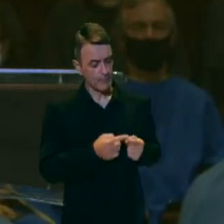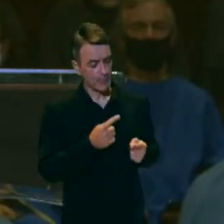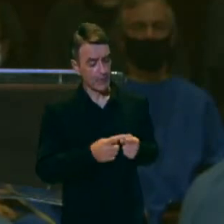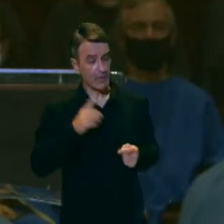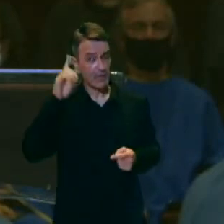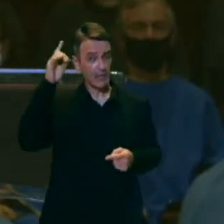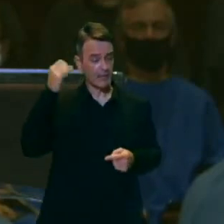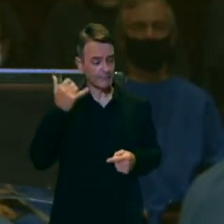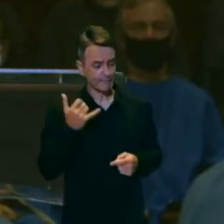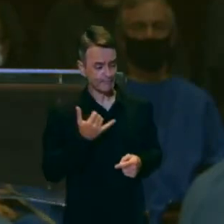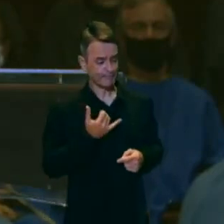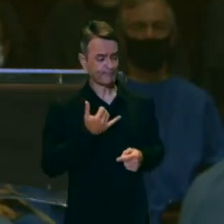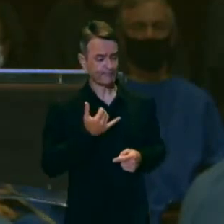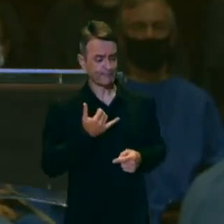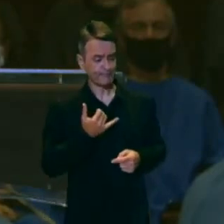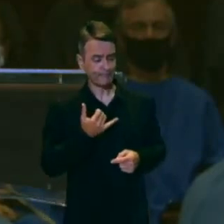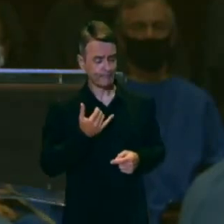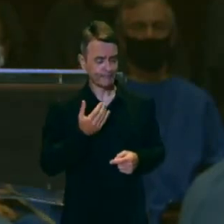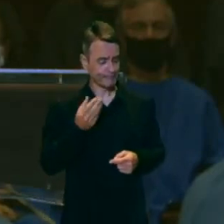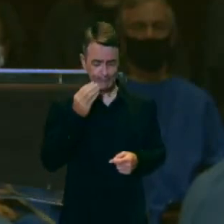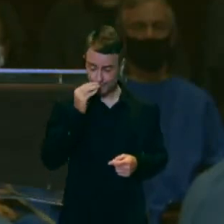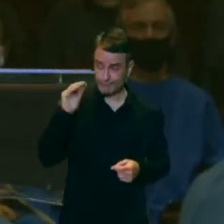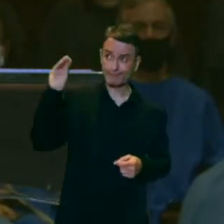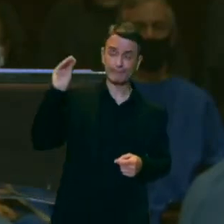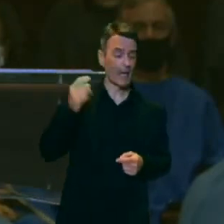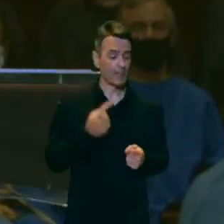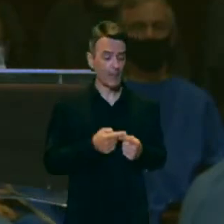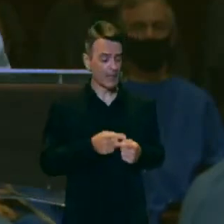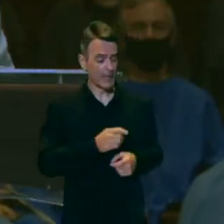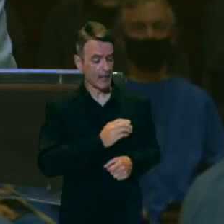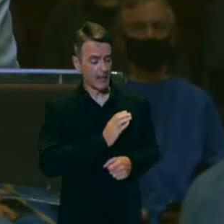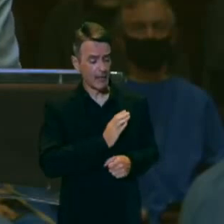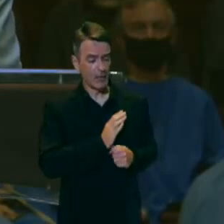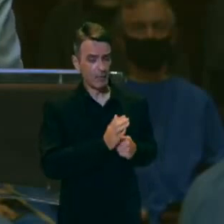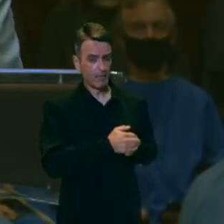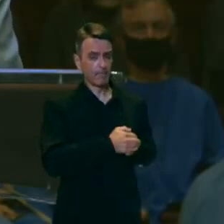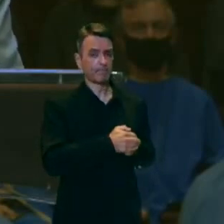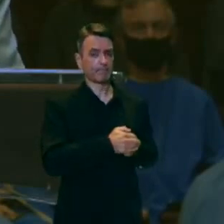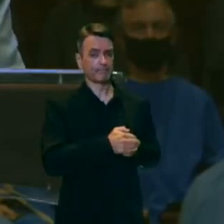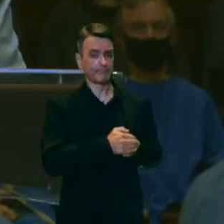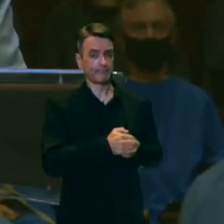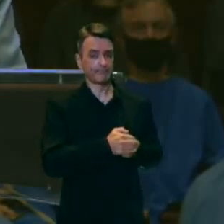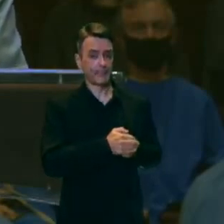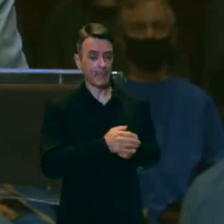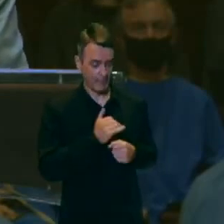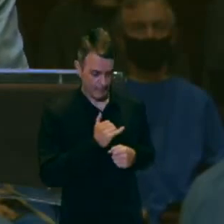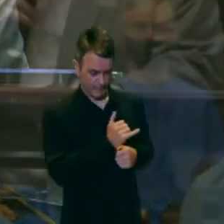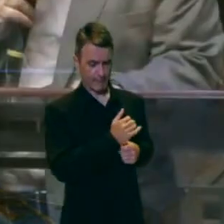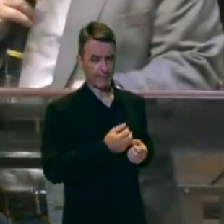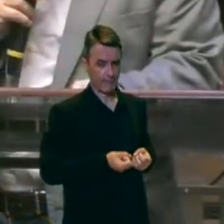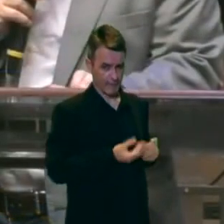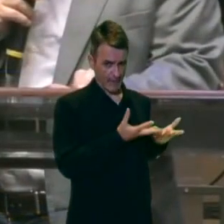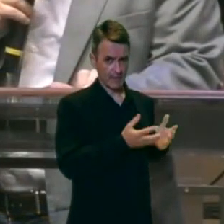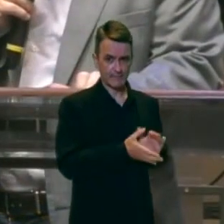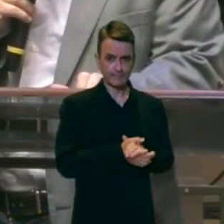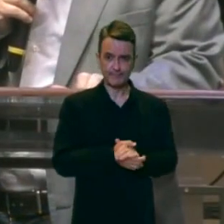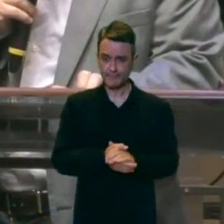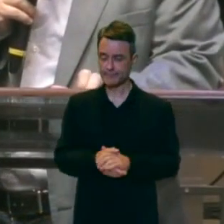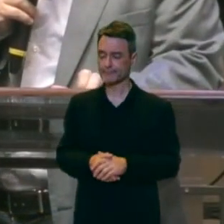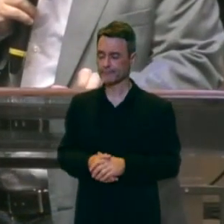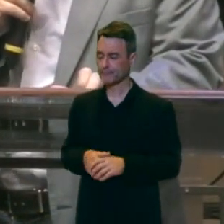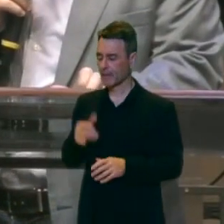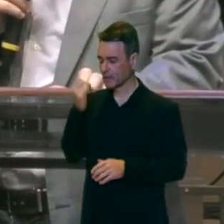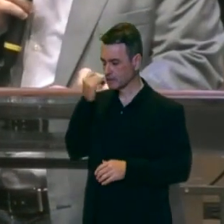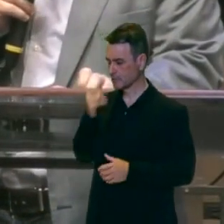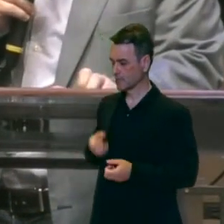voz do Senhor e porque ele endurecia o seu coração. E veja só o que ele falou. E então Jeremias disse a